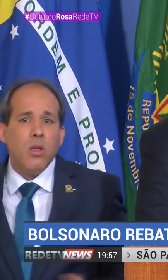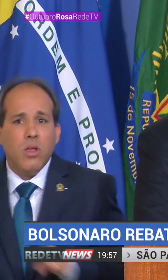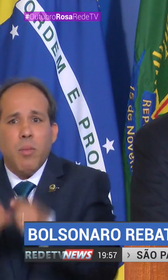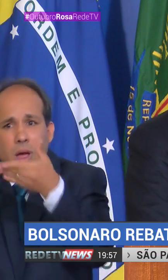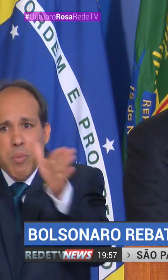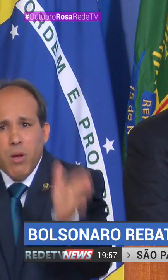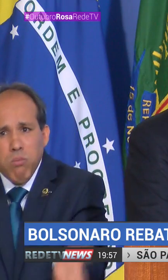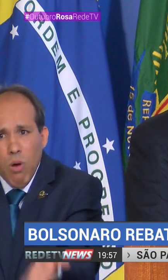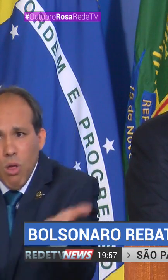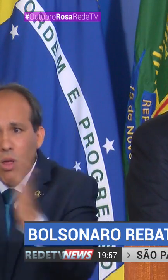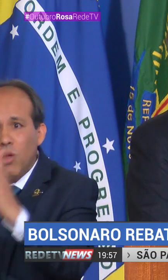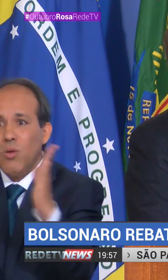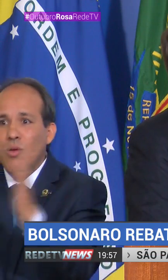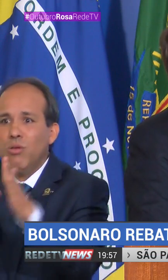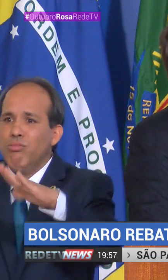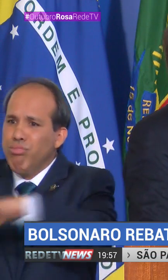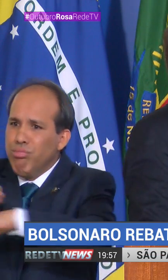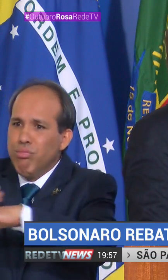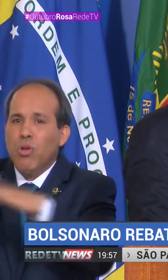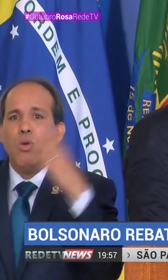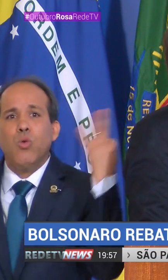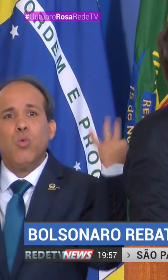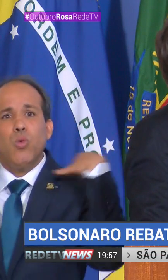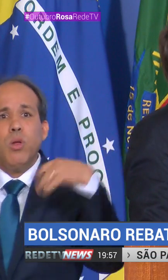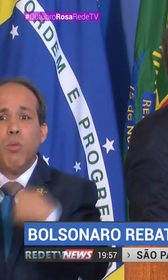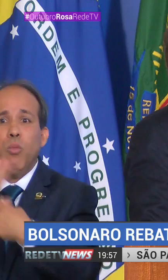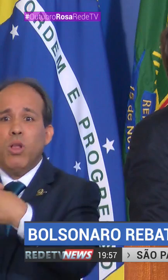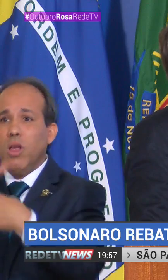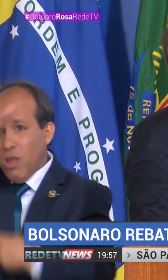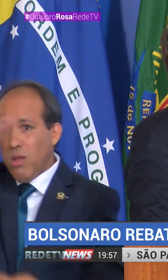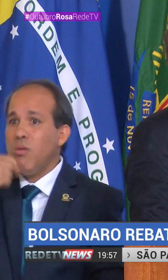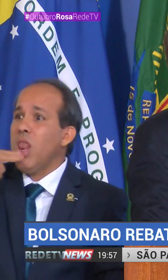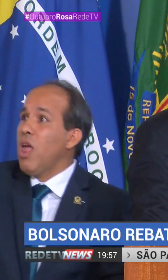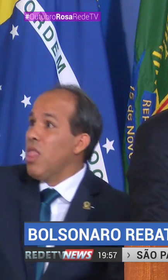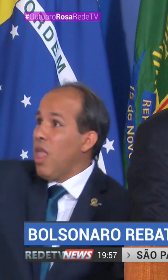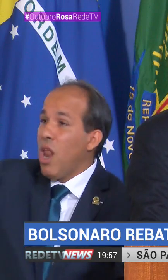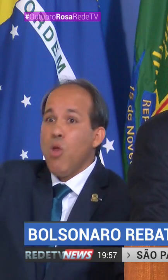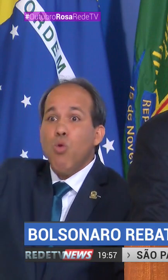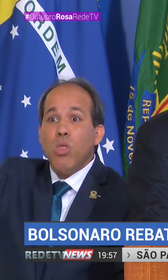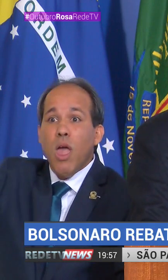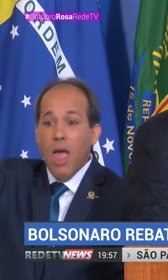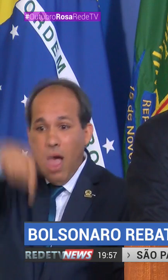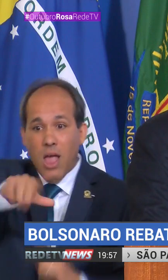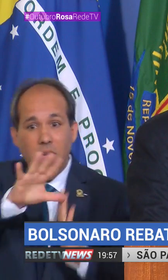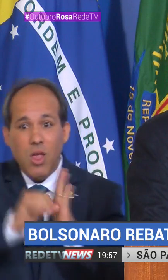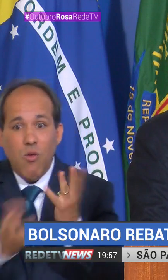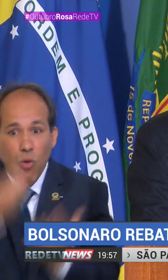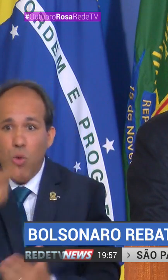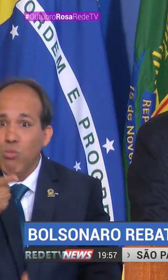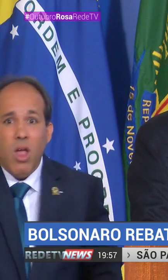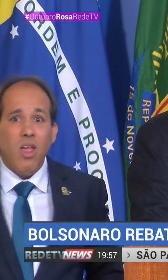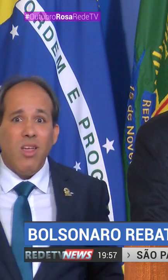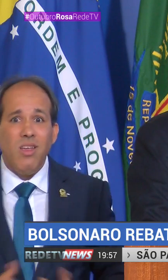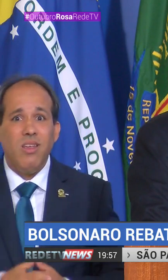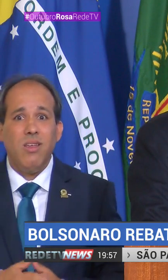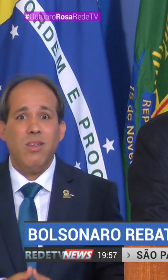estimular moça Amazonas para o turismo para mostrar para o grego que aquele tem não pega fogo